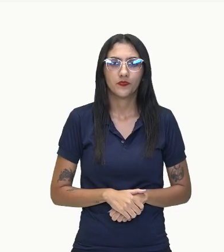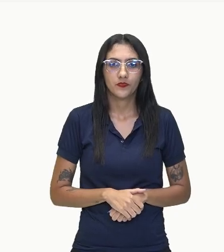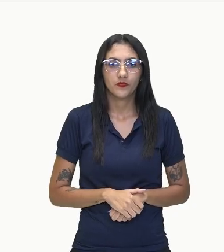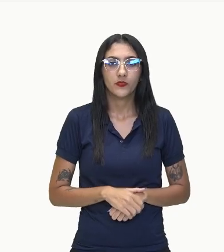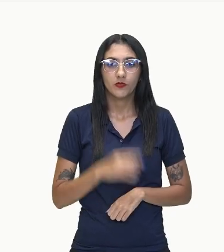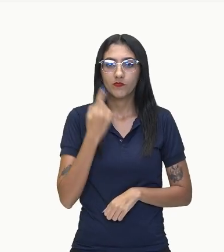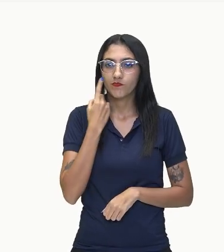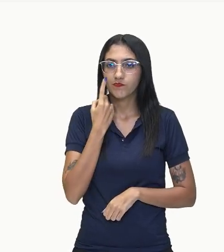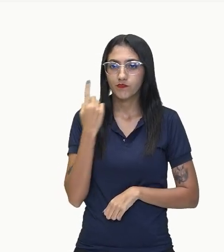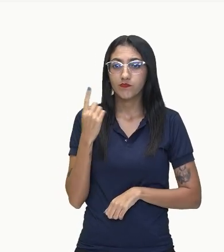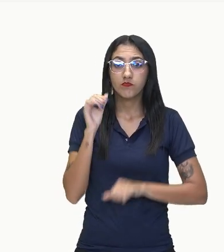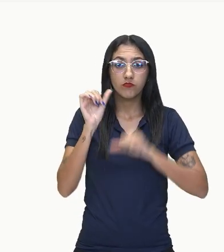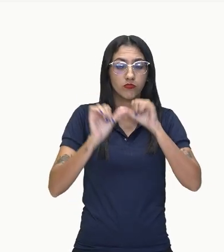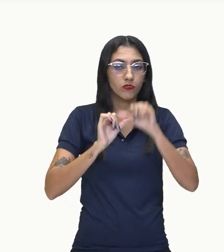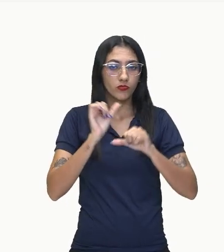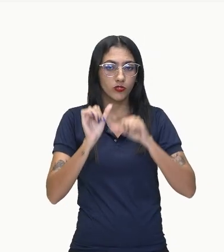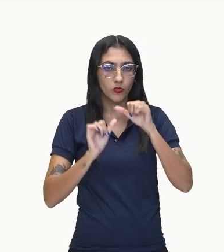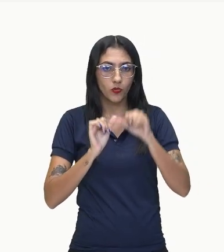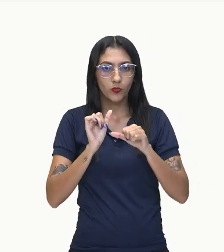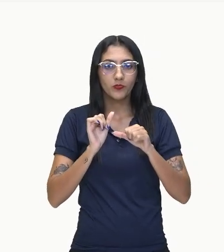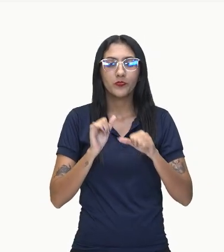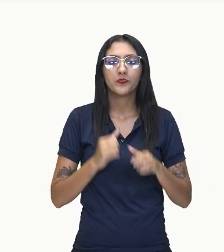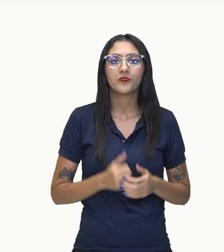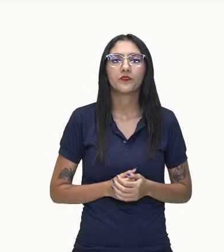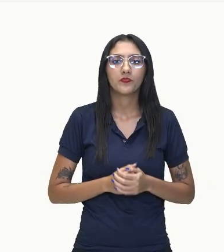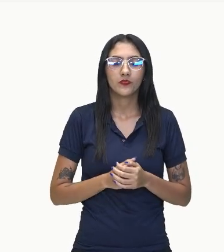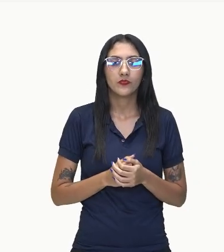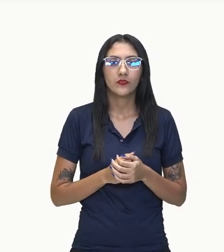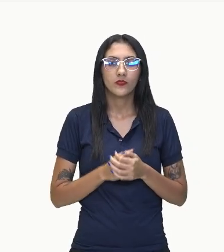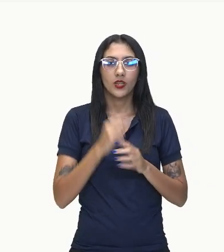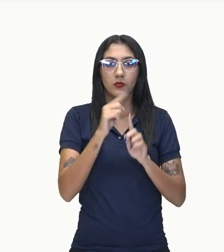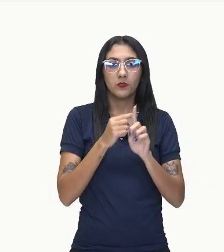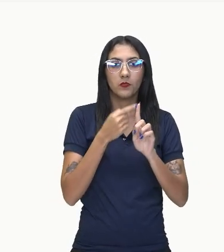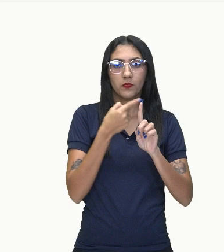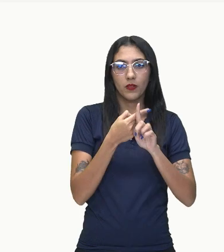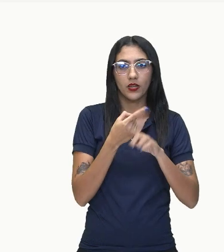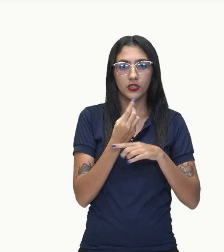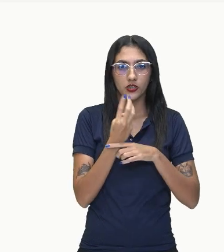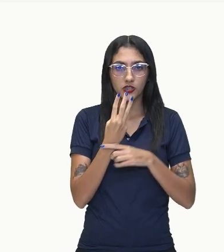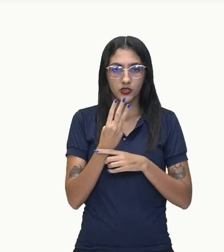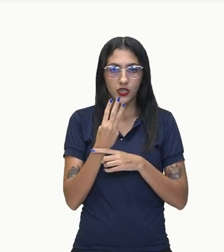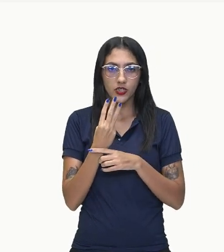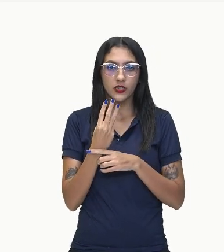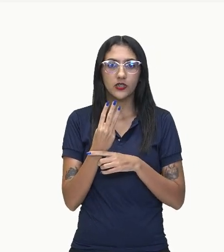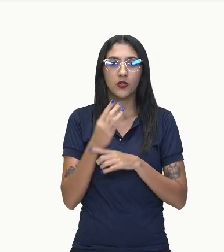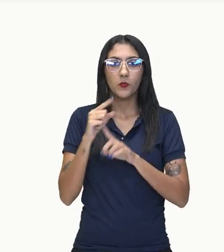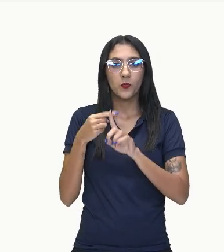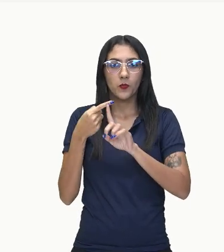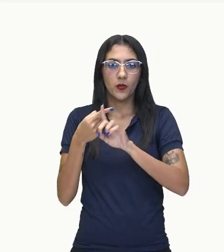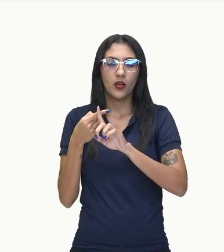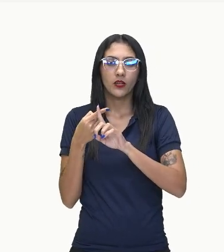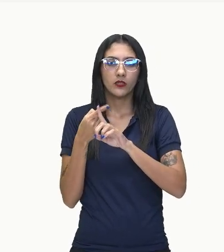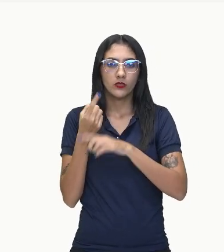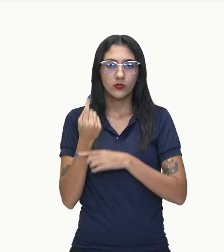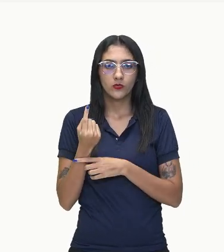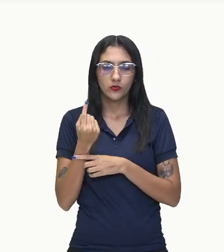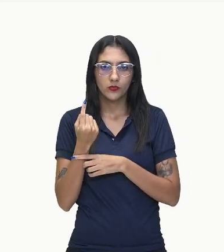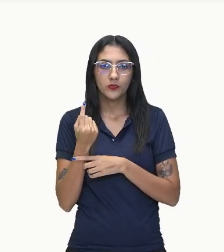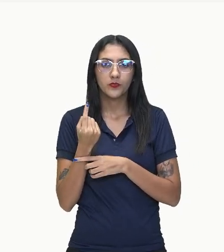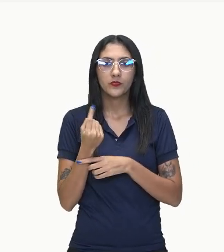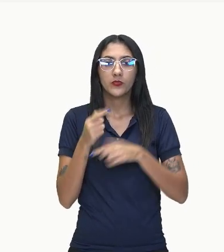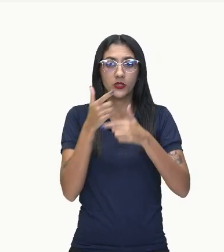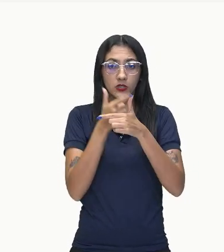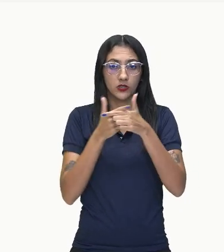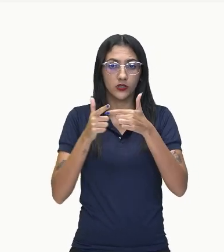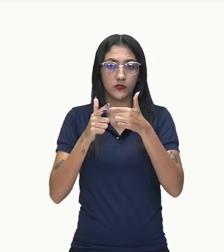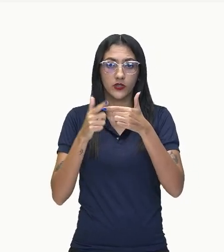de sinal, menos com menos dá mais, então vai ficar 3, mais ou menos a raiz de 1, que é 1, dividido